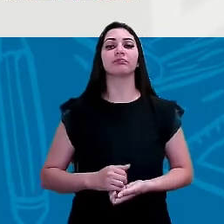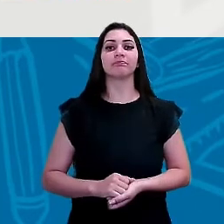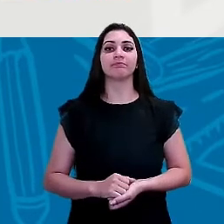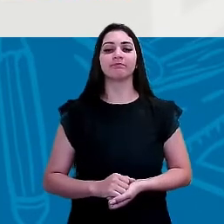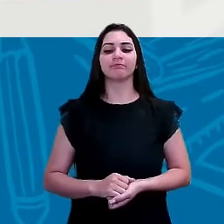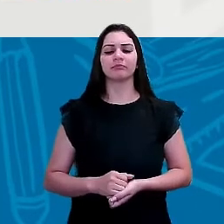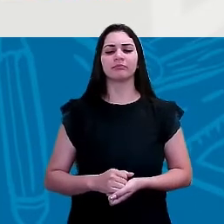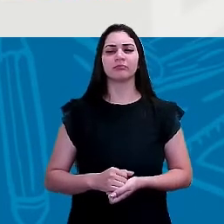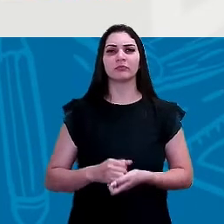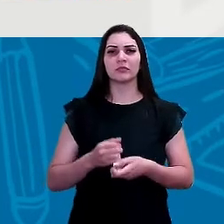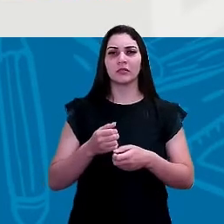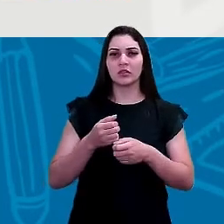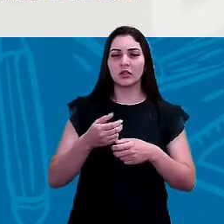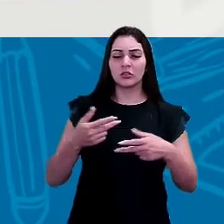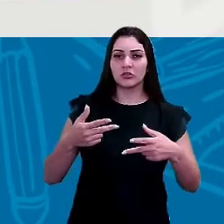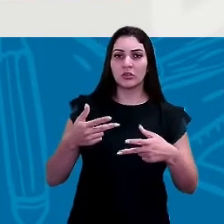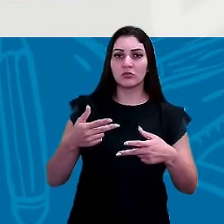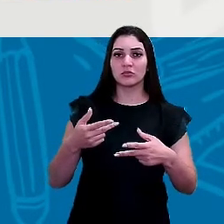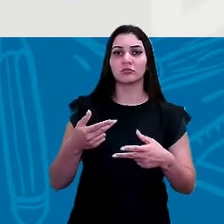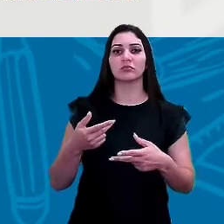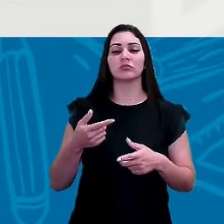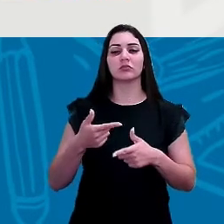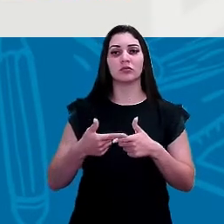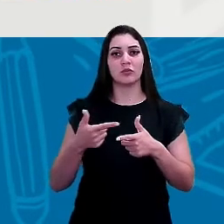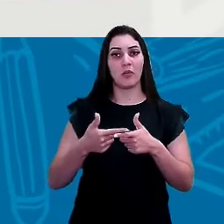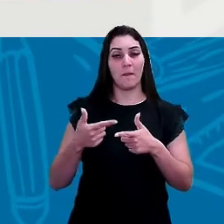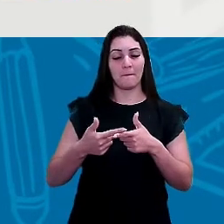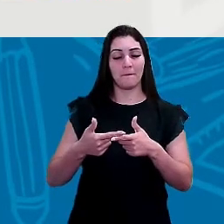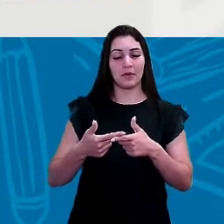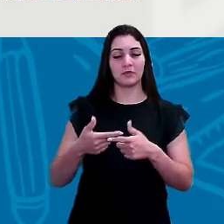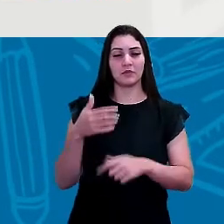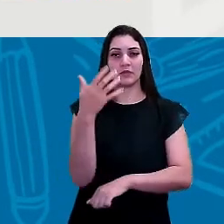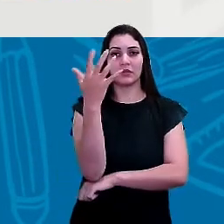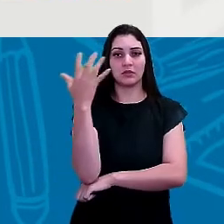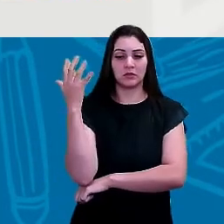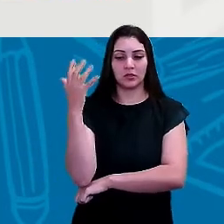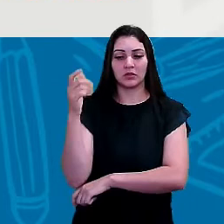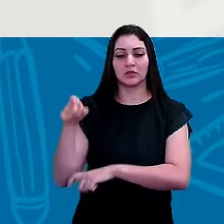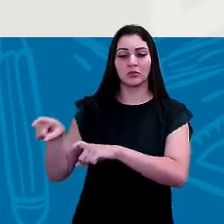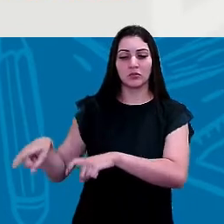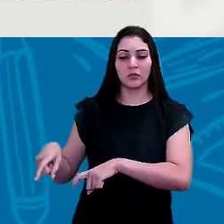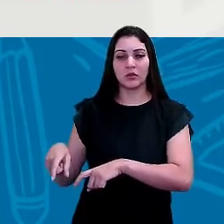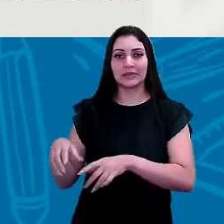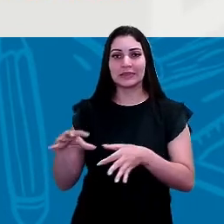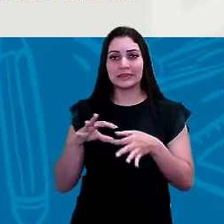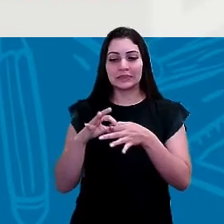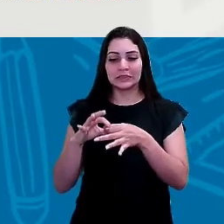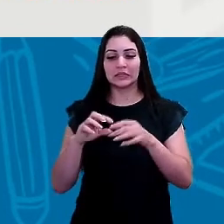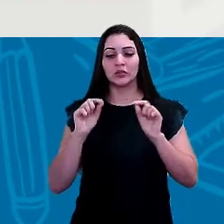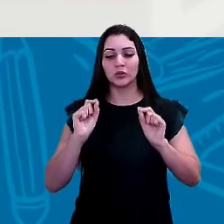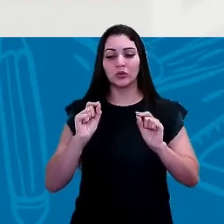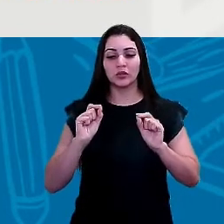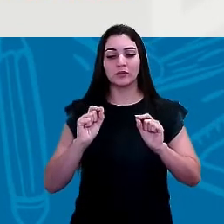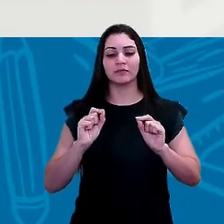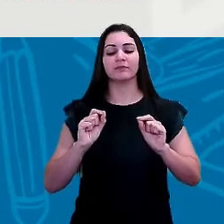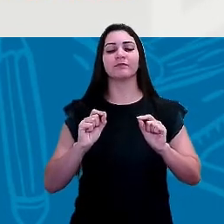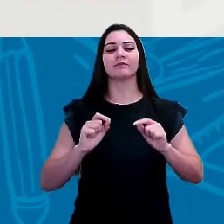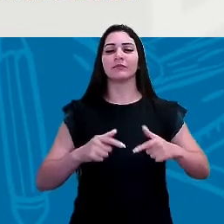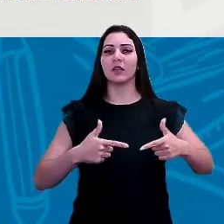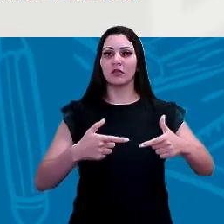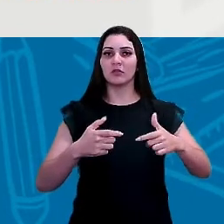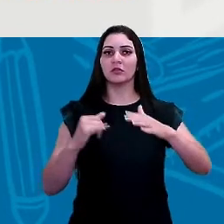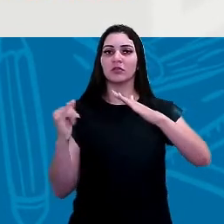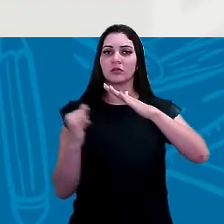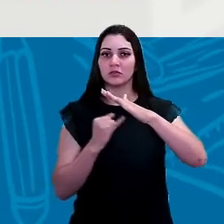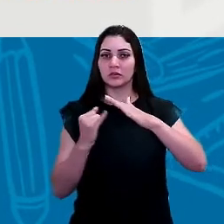As causas dos problemas ambientais urbanos estão muito ligadas à Revolução Industrial, à industrialização, ao